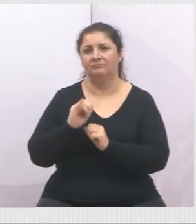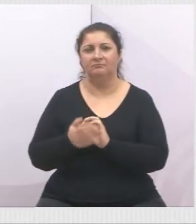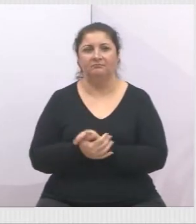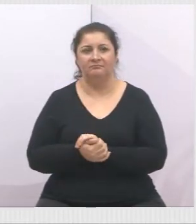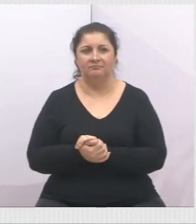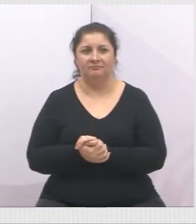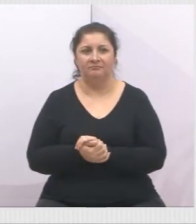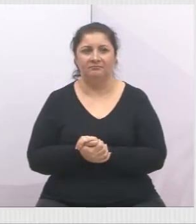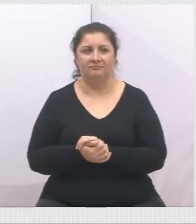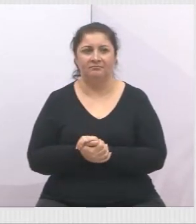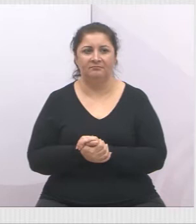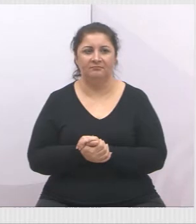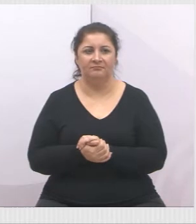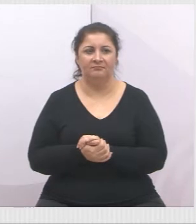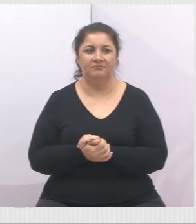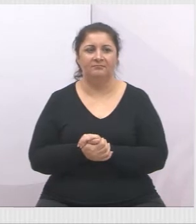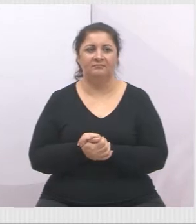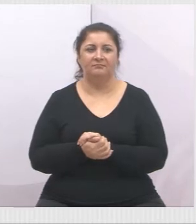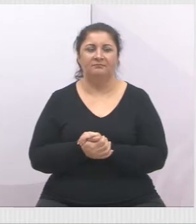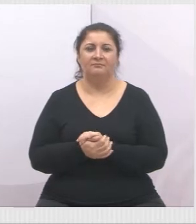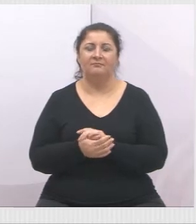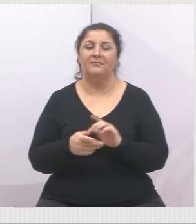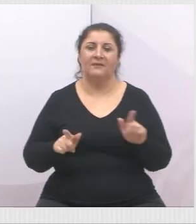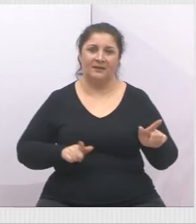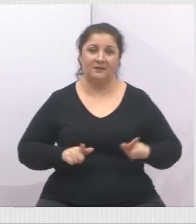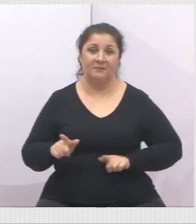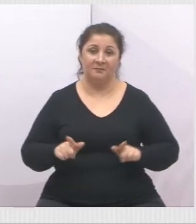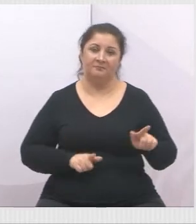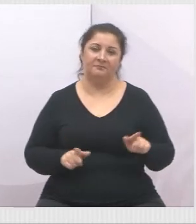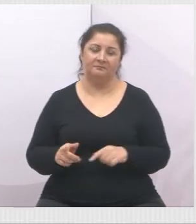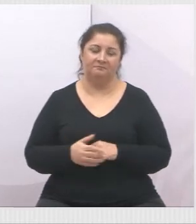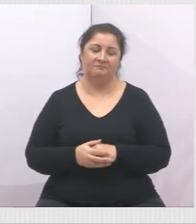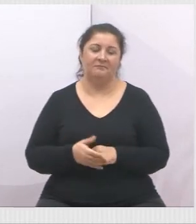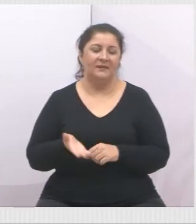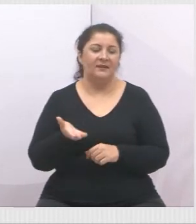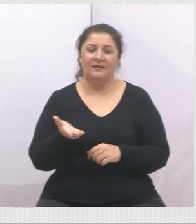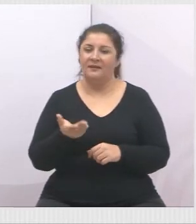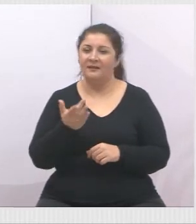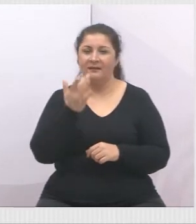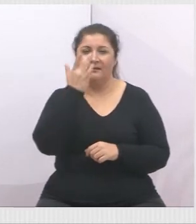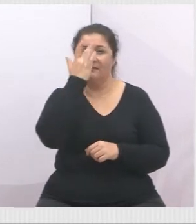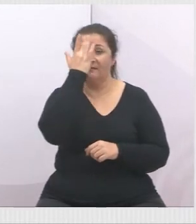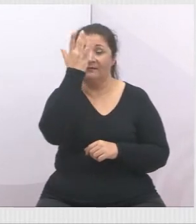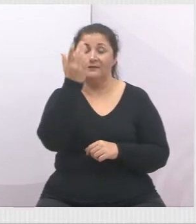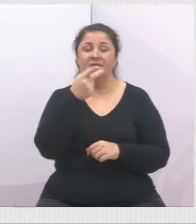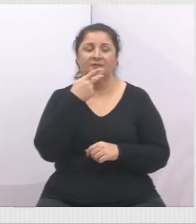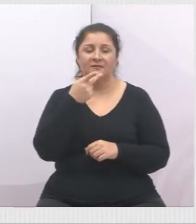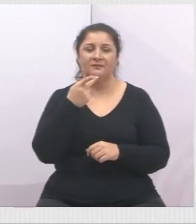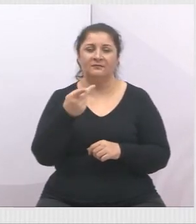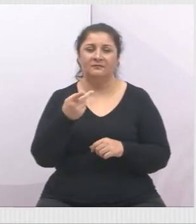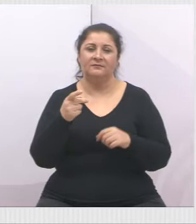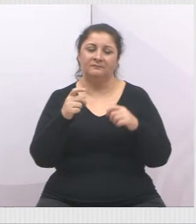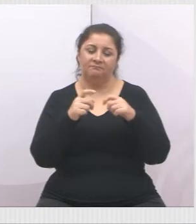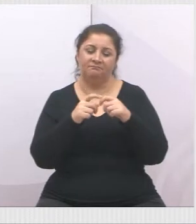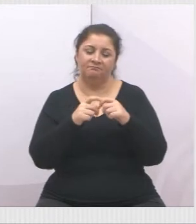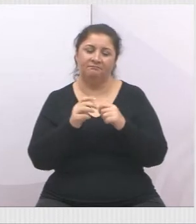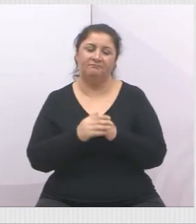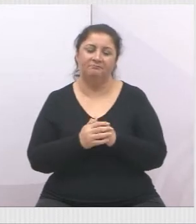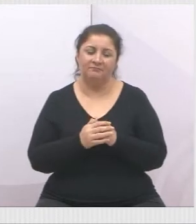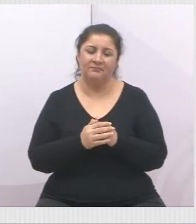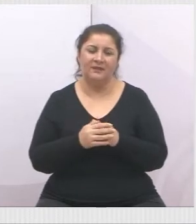da Zonzinha. É fácil e prazeroso falar do Dr. Carlos. Me sinto orgulhosa de tê-lo como primo,